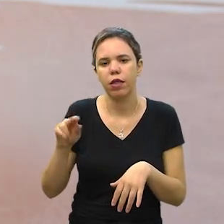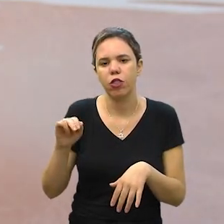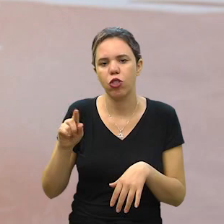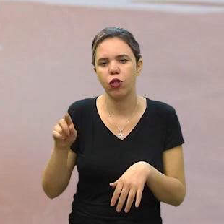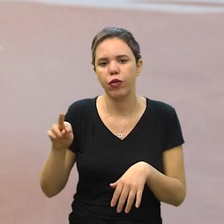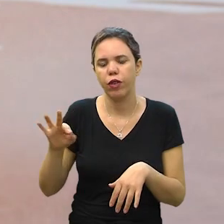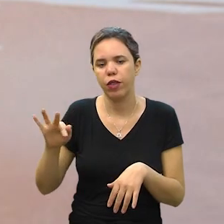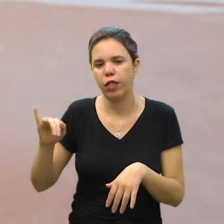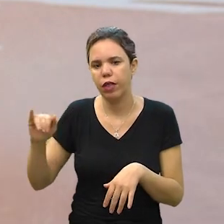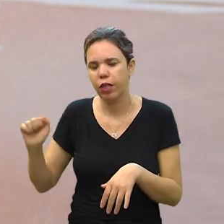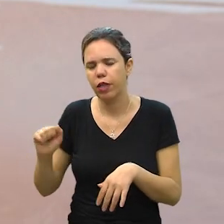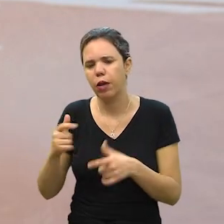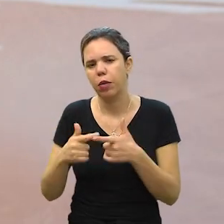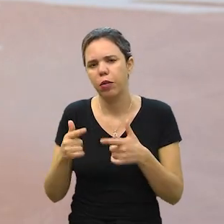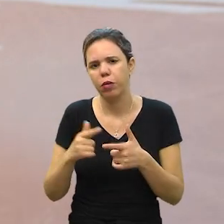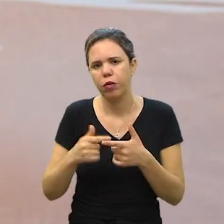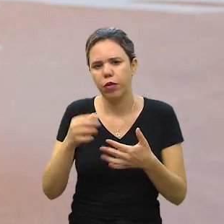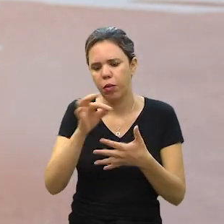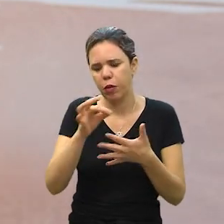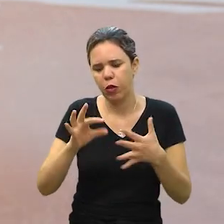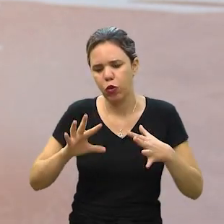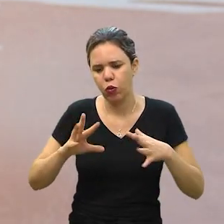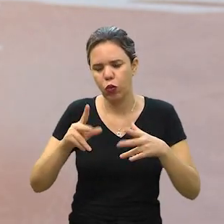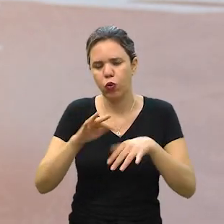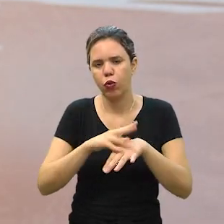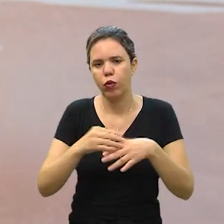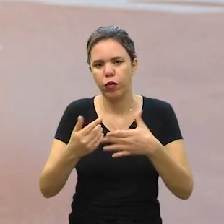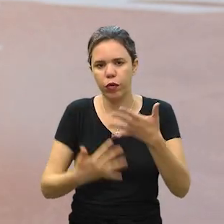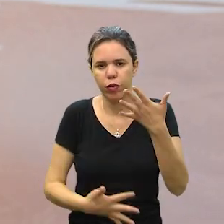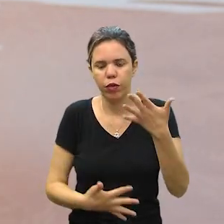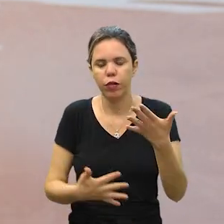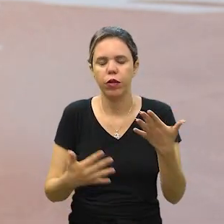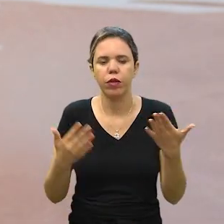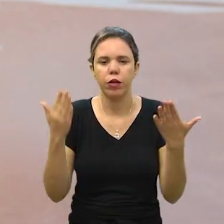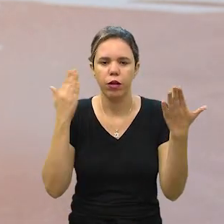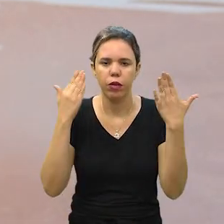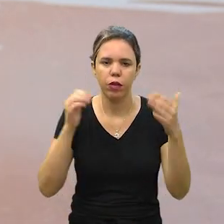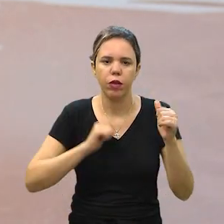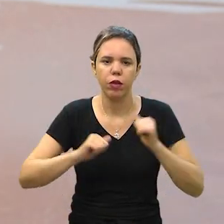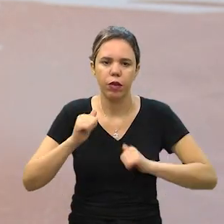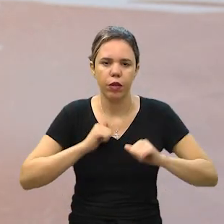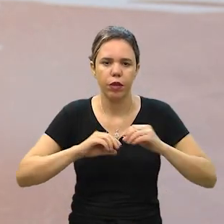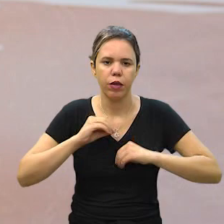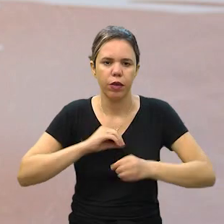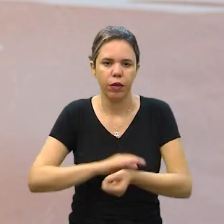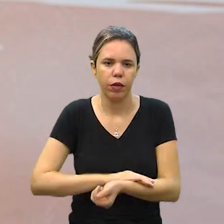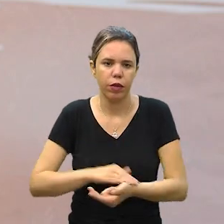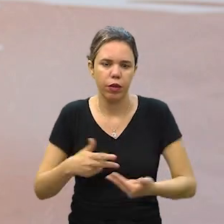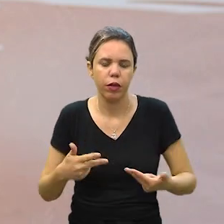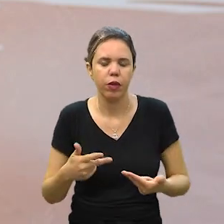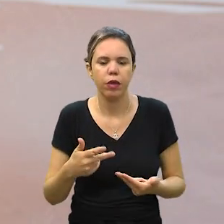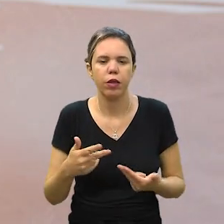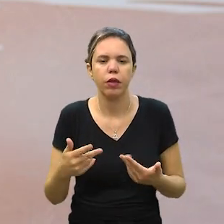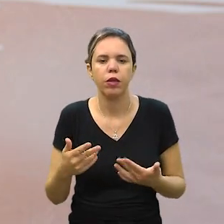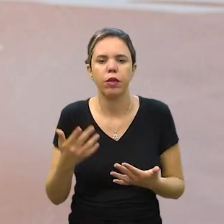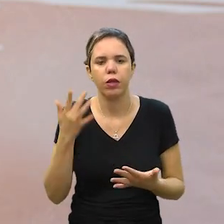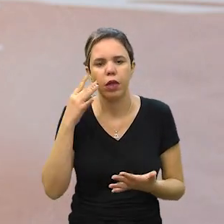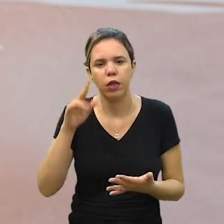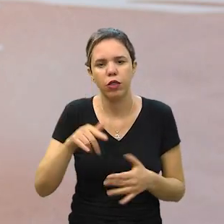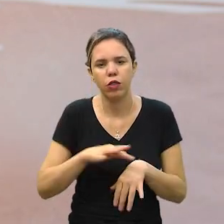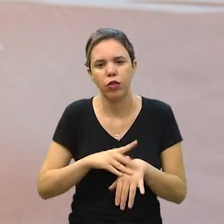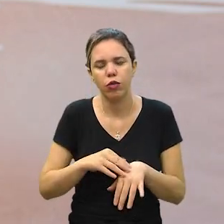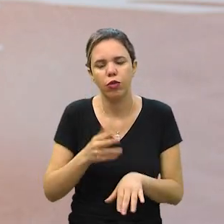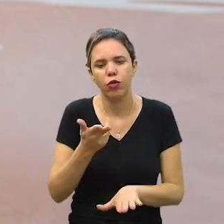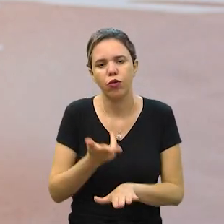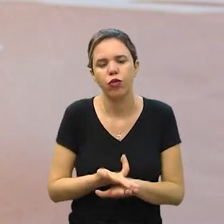bipolar. Existe relação entre todas essas doenças aí, mais ansiedade, estresse, doenças